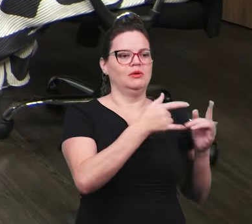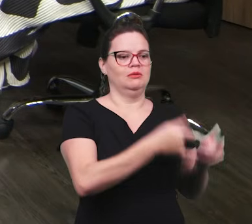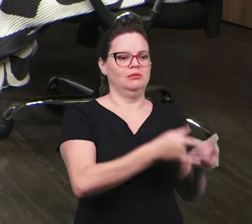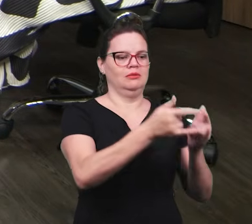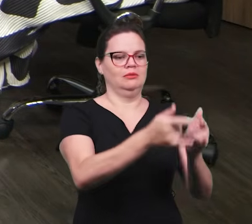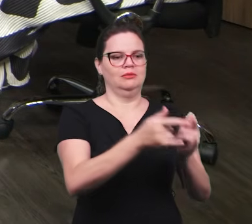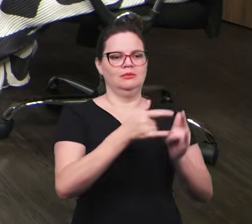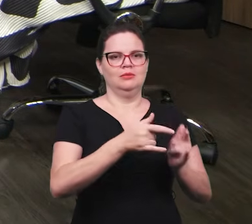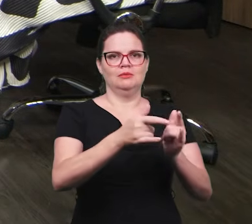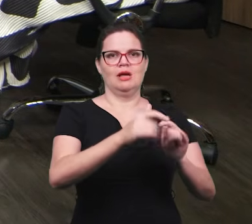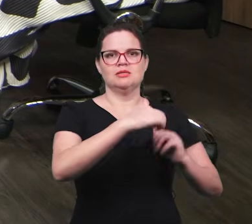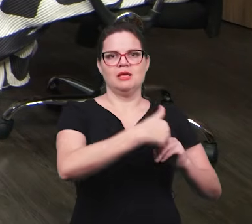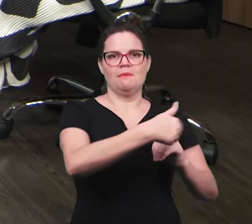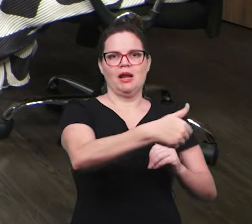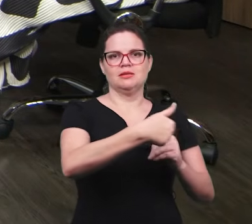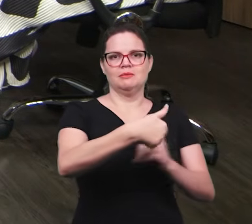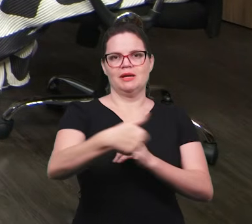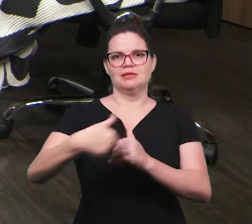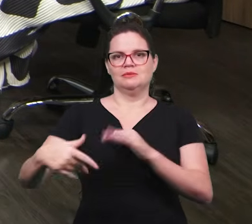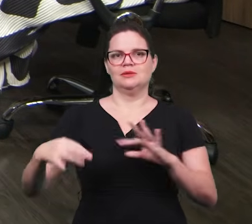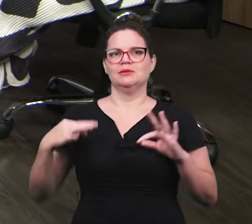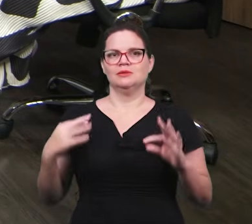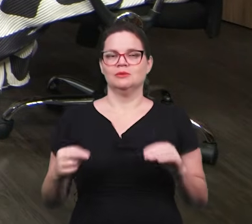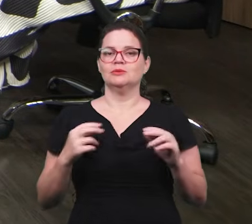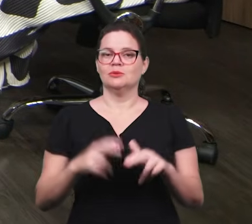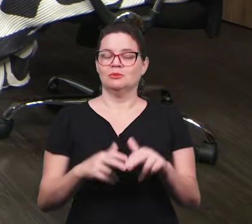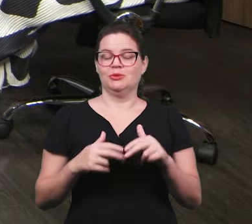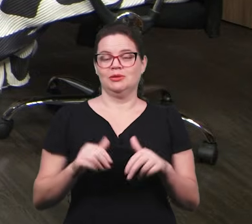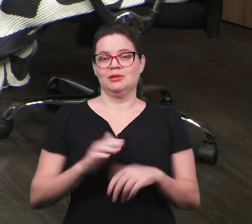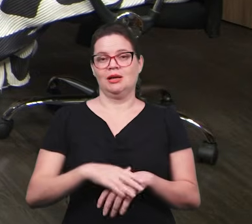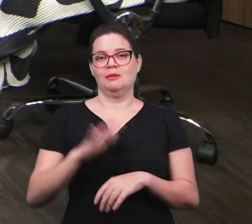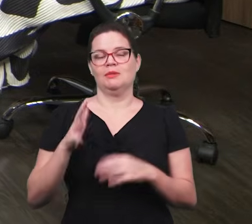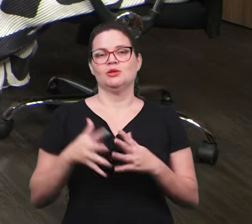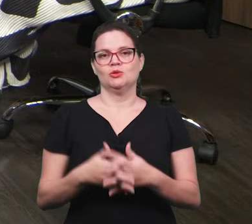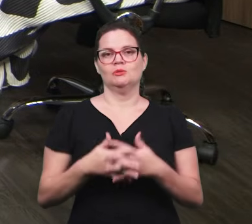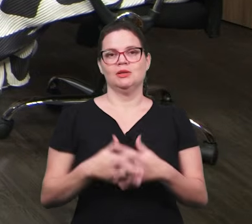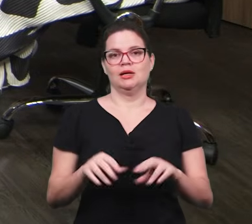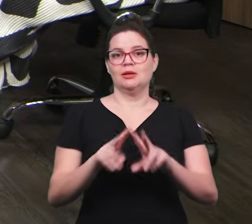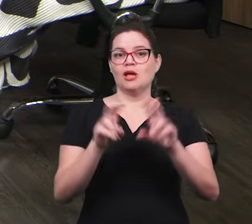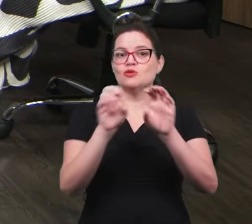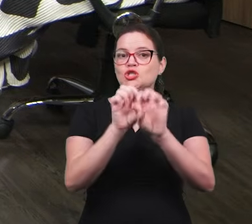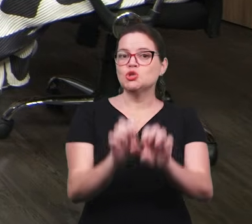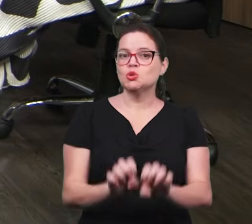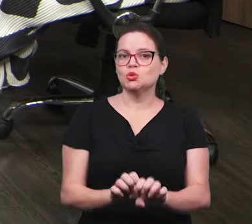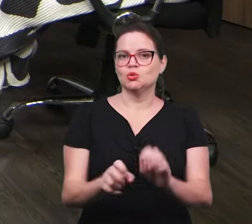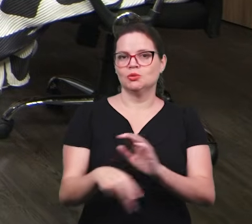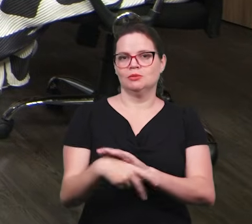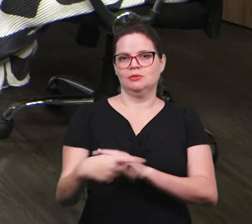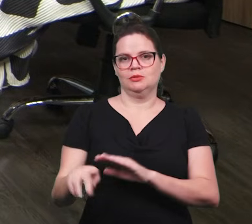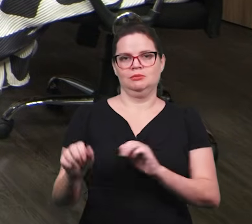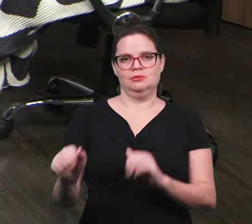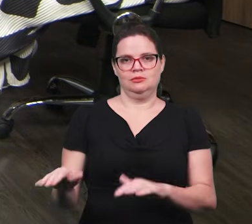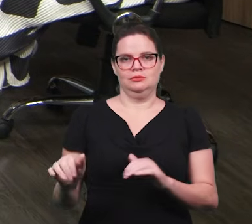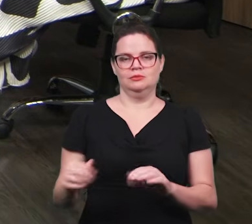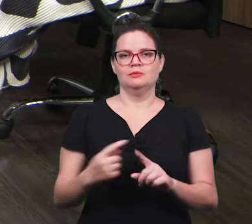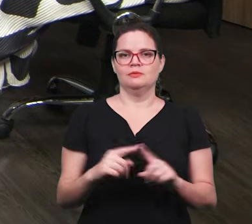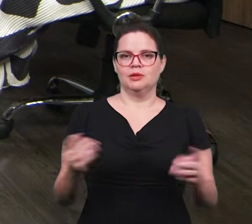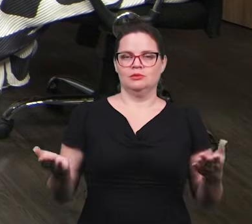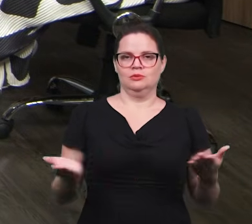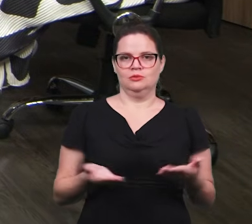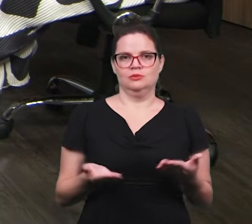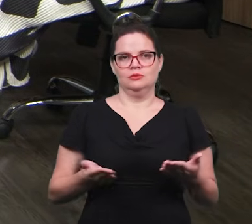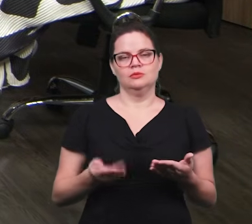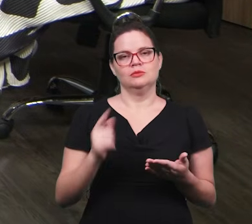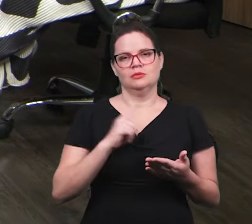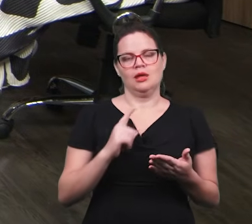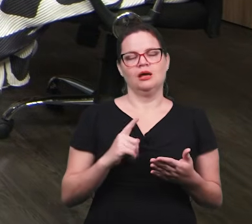Masculino e feminino. Então, isso aí que por isso que complica essa parte estrutural. Mas existe hoje está em